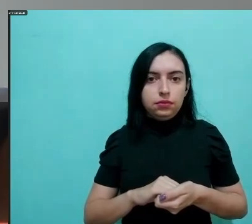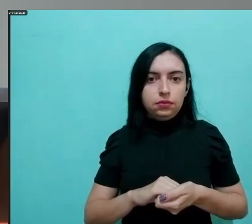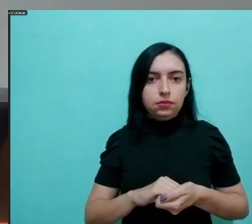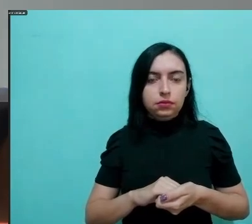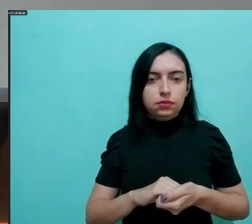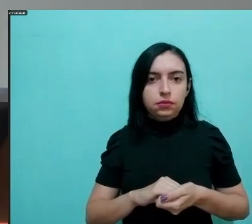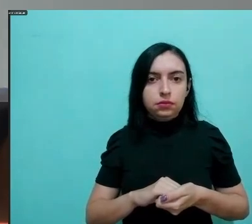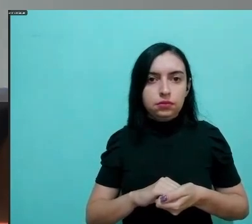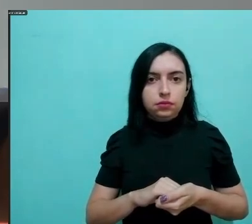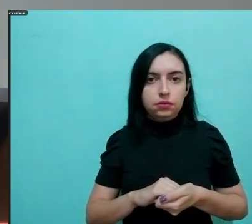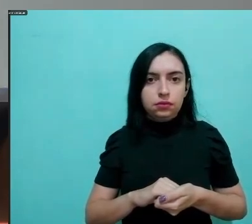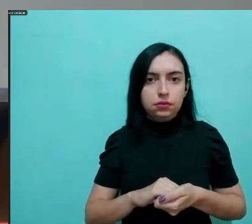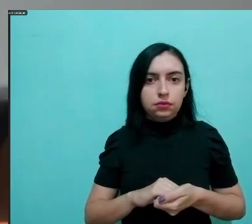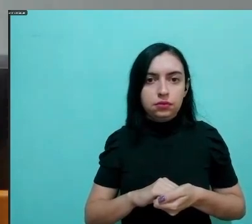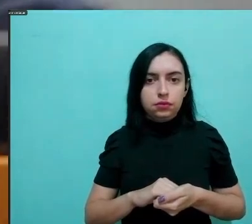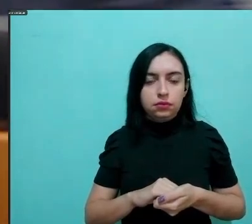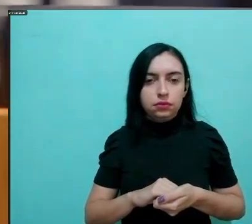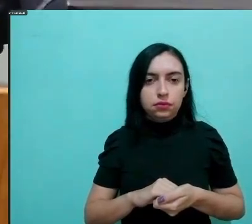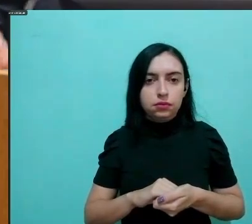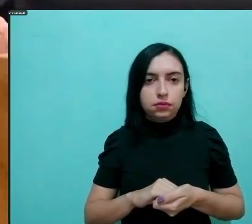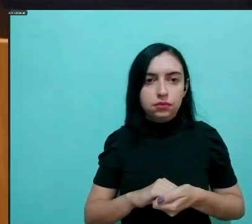Ótimo, professor. Muito bom.